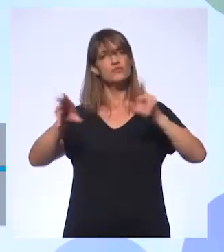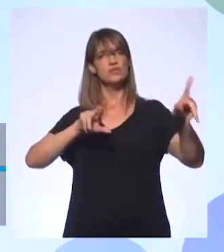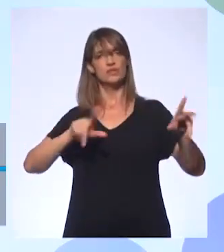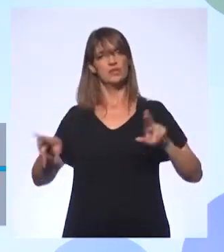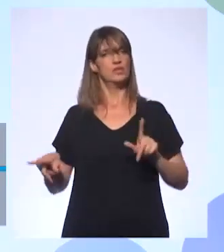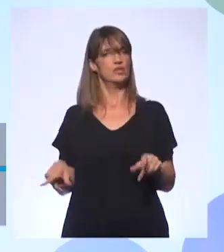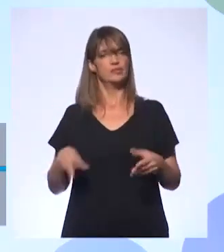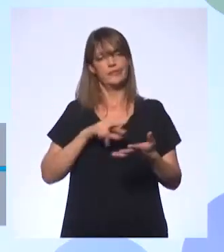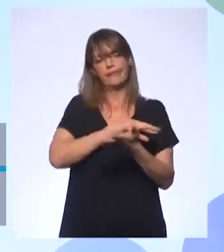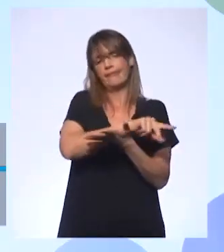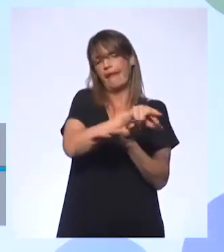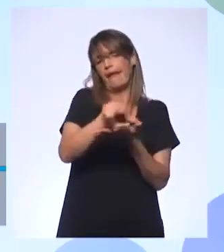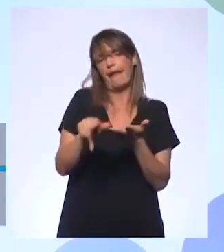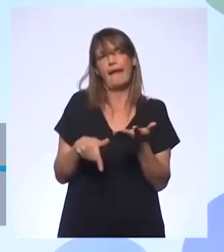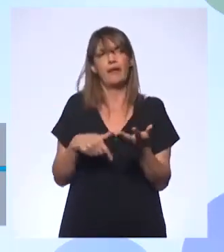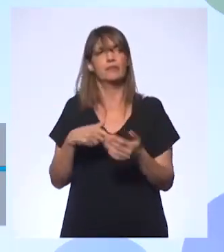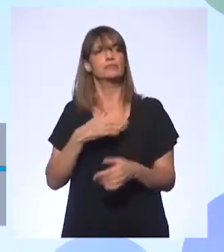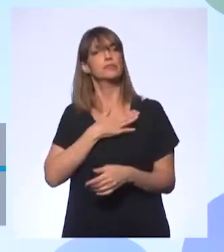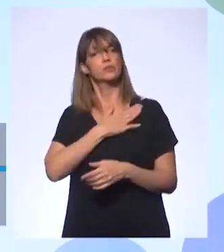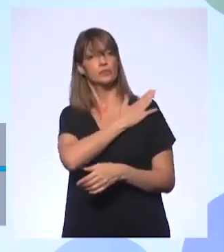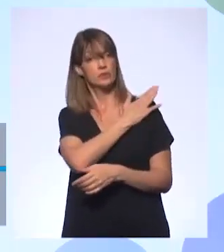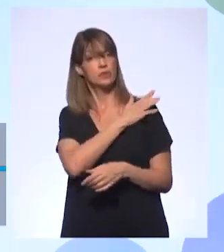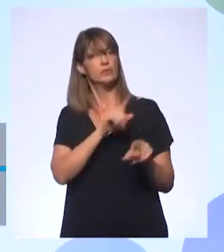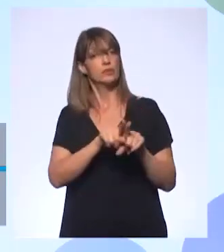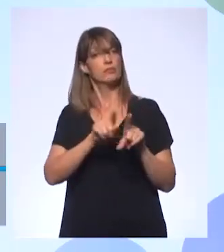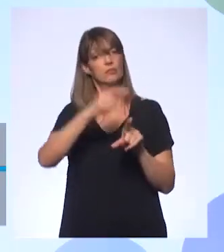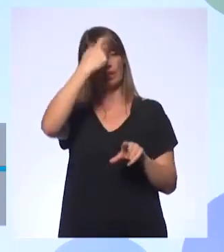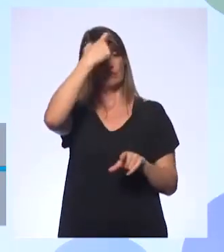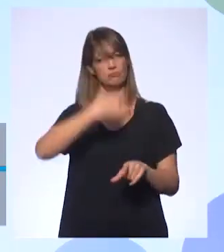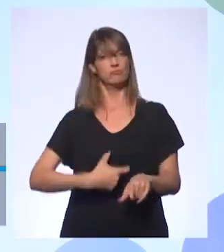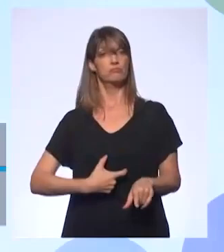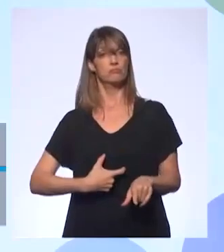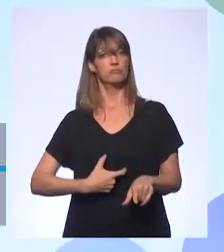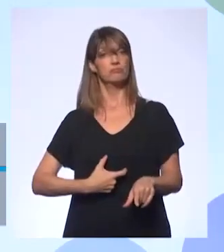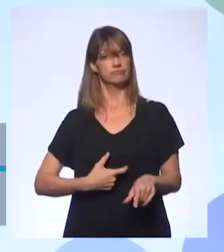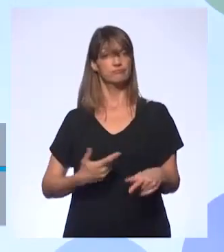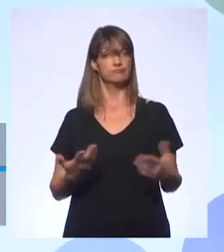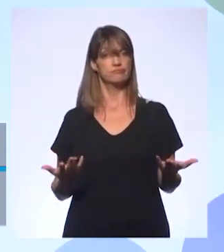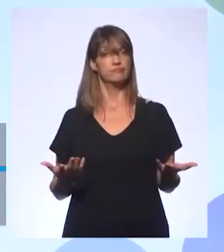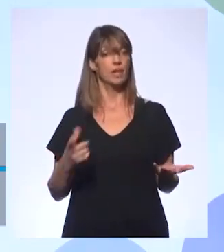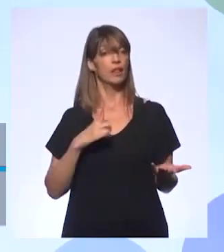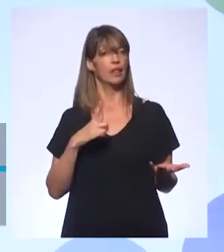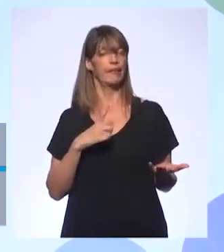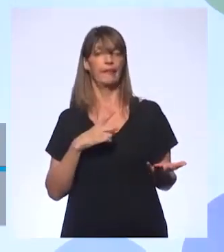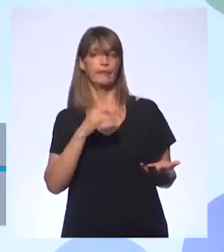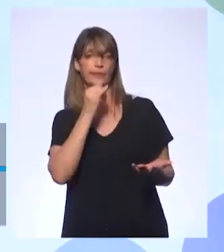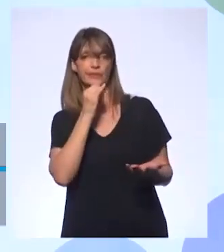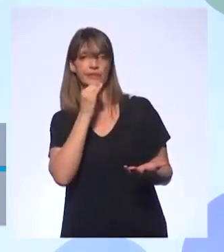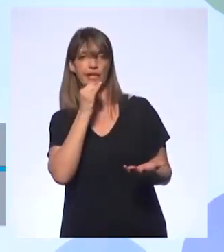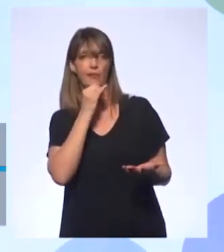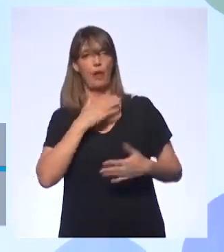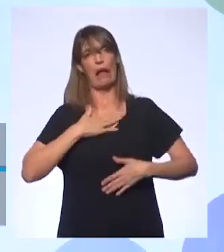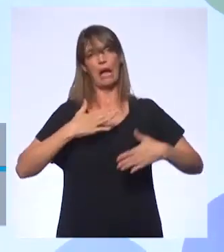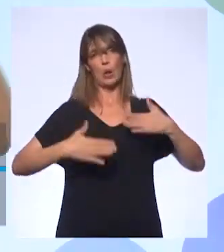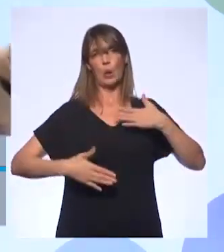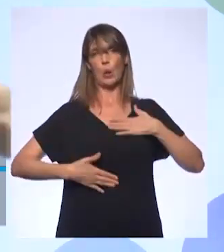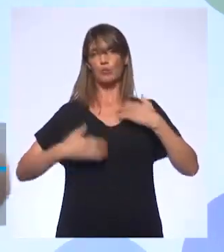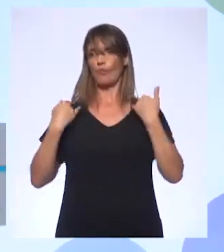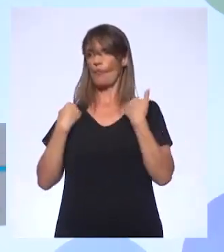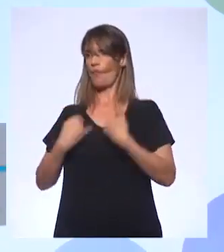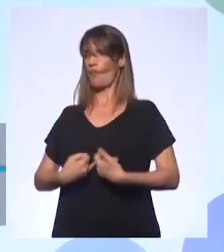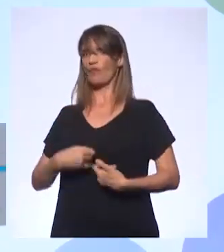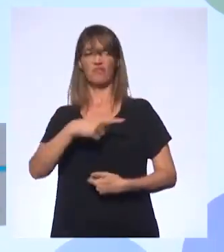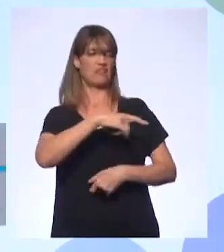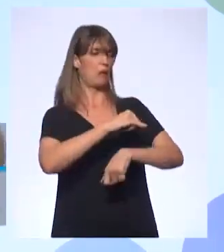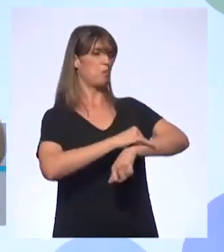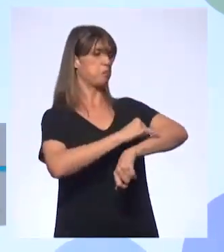até mesmo por preconceitos estéticos, que a gente também sofre, né, a gente sabe que existe a questão, porque o corpo está dentro de um padrão, está fora